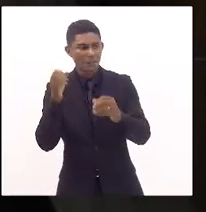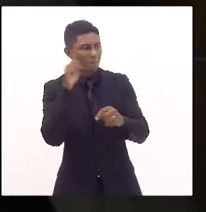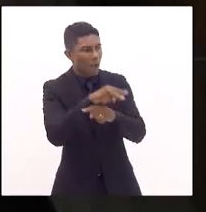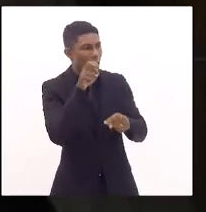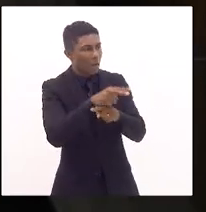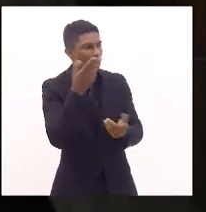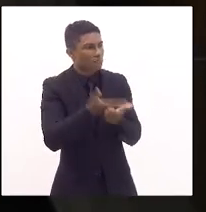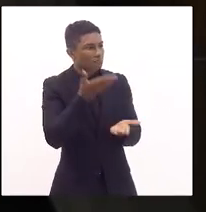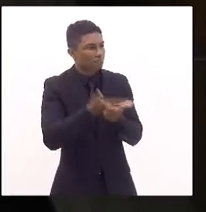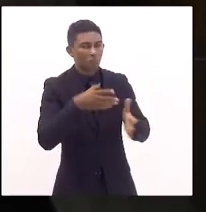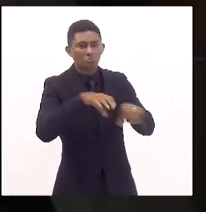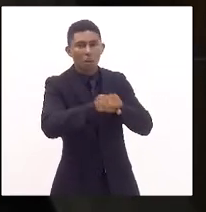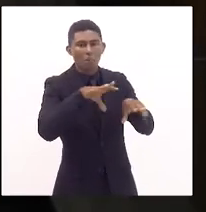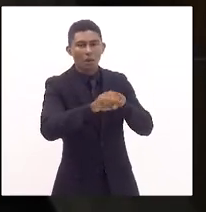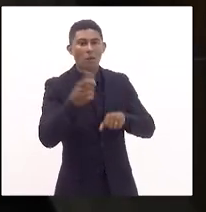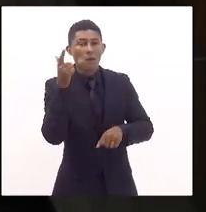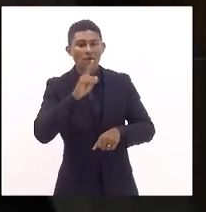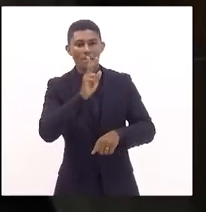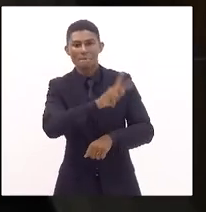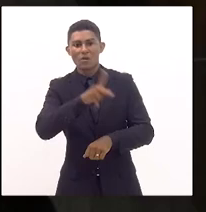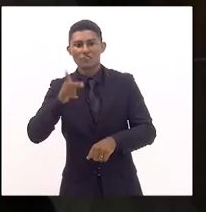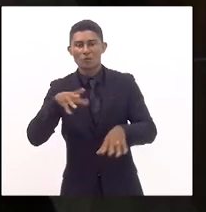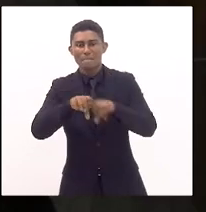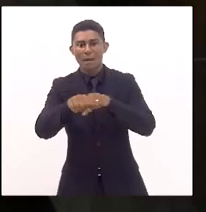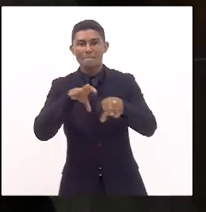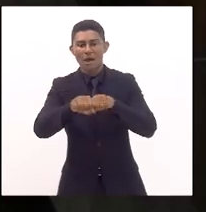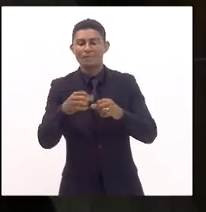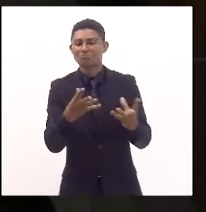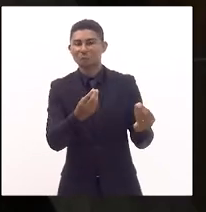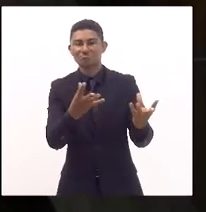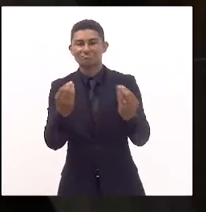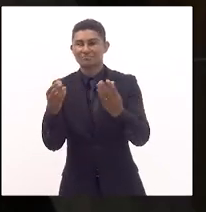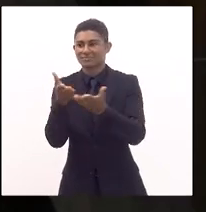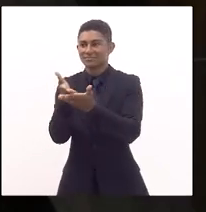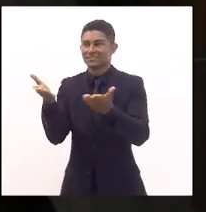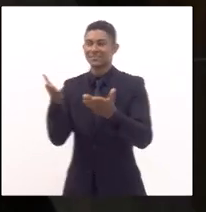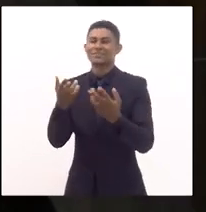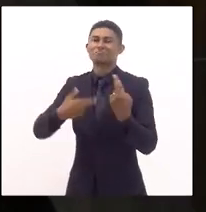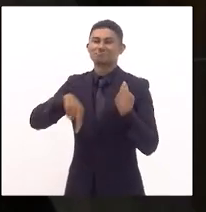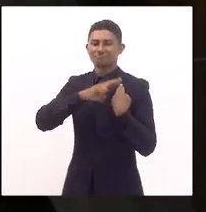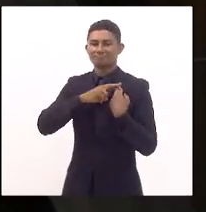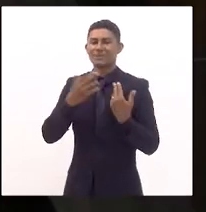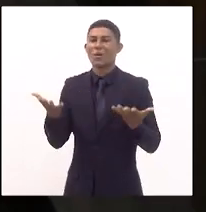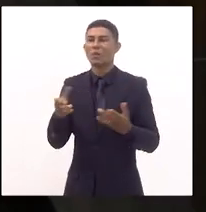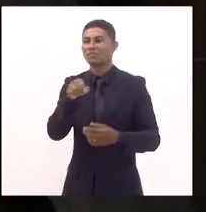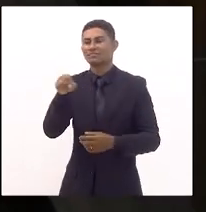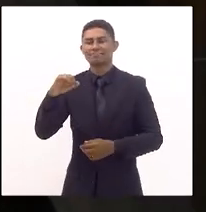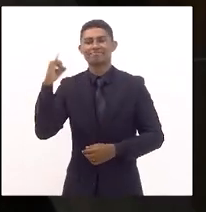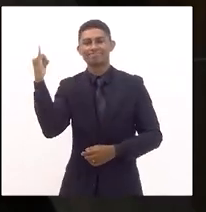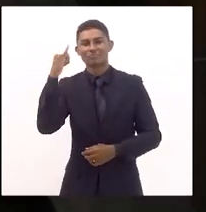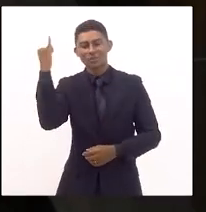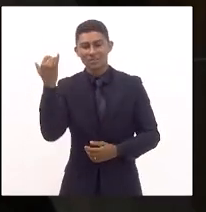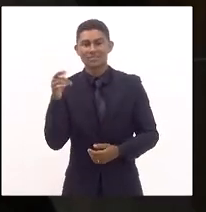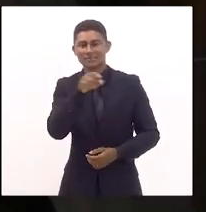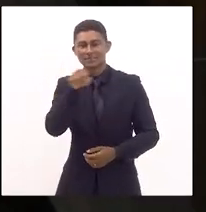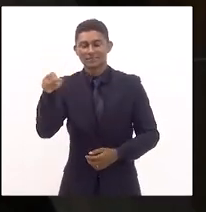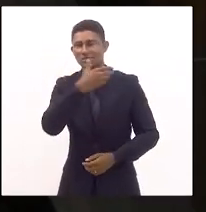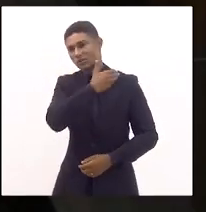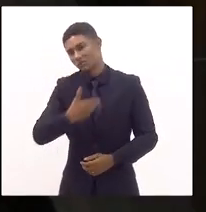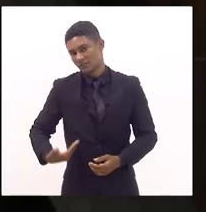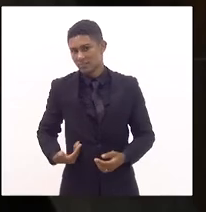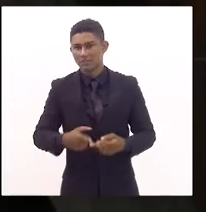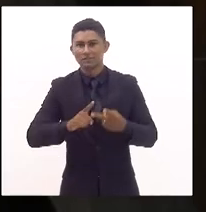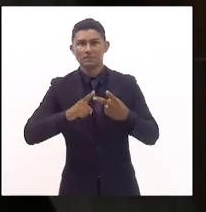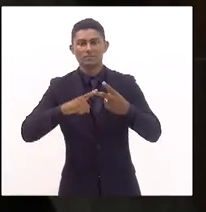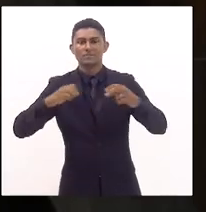gerações de professores e professoras que hoje cumprem papel importantíssimo nas redes públicas municipais